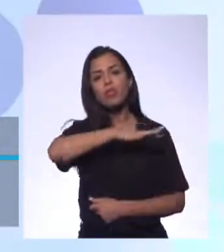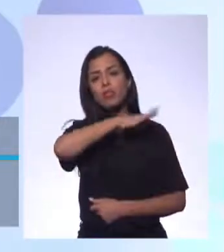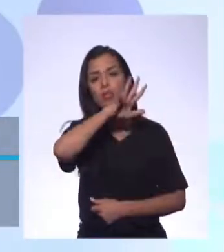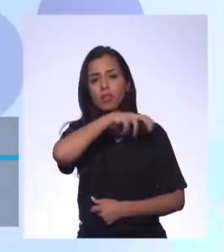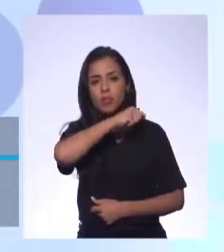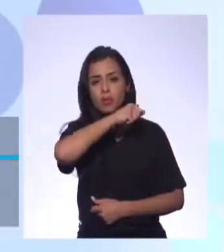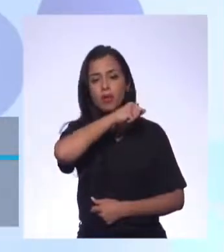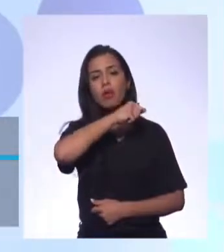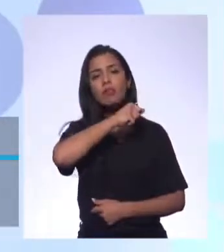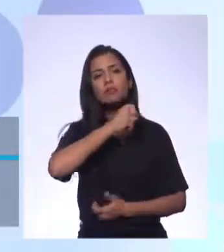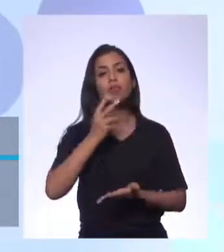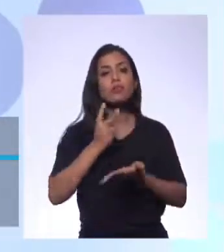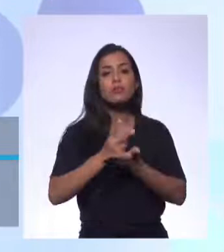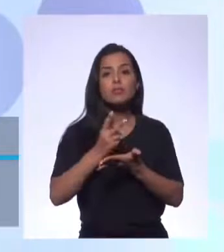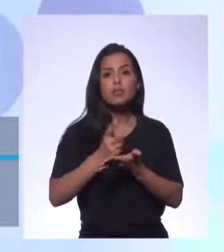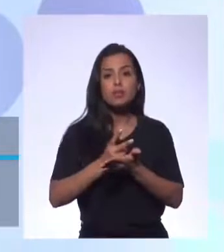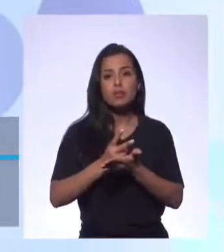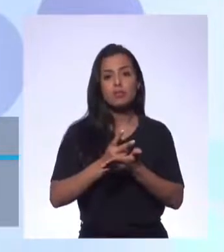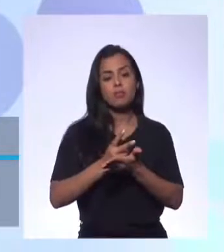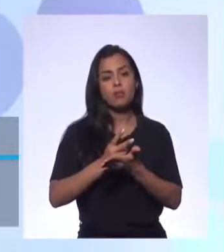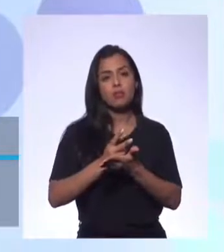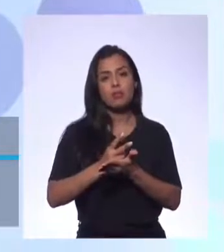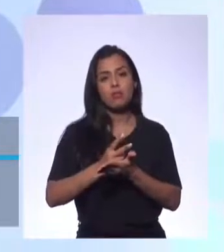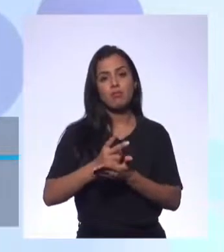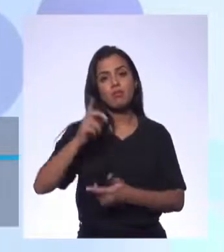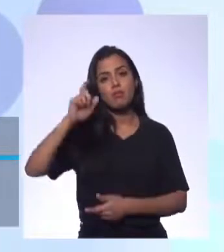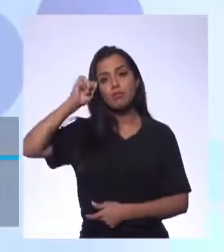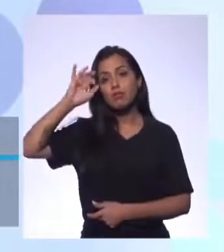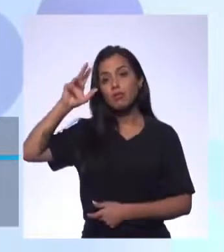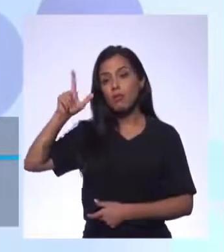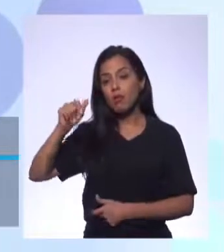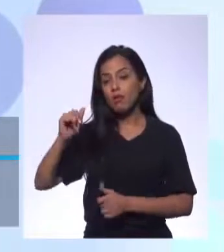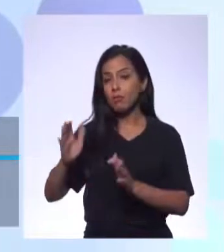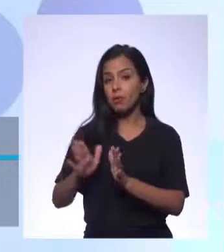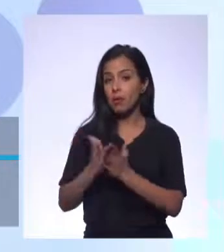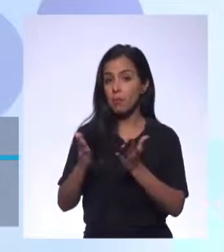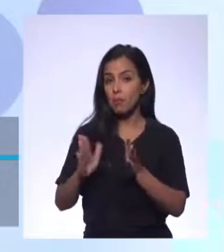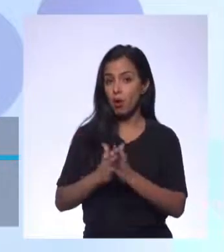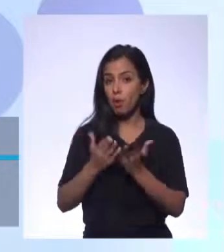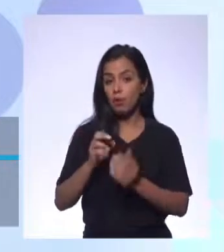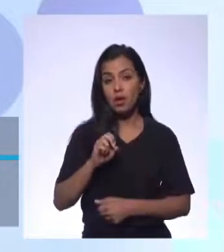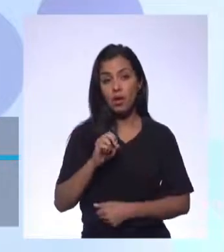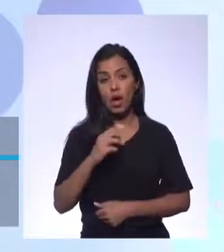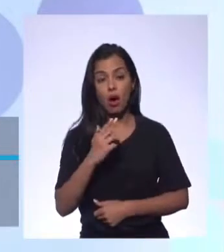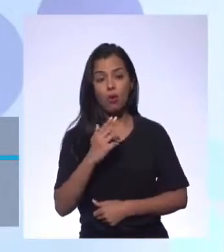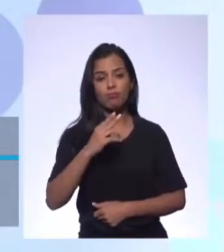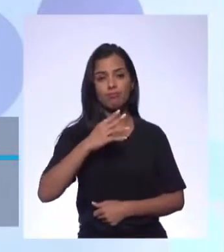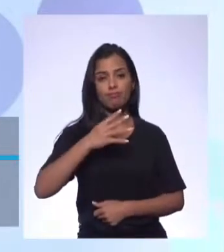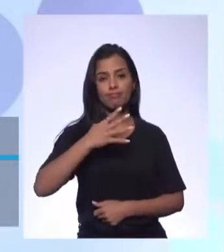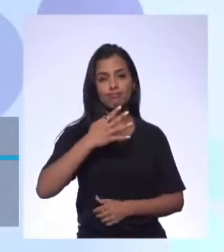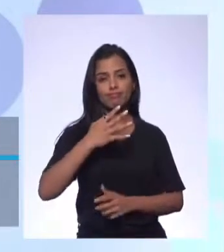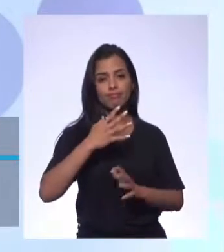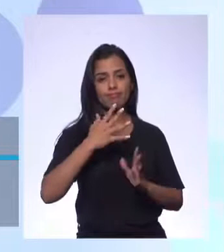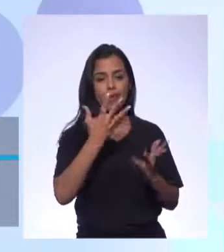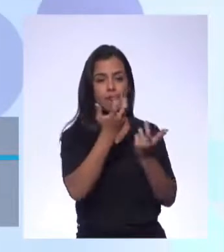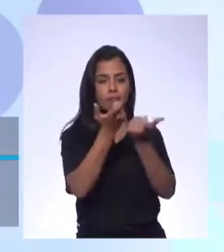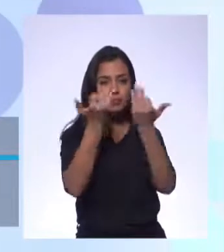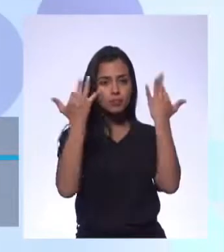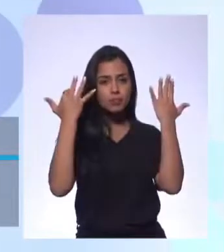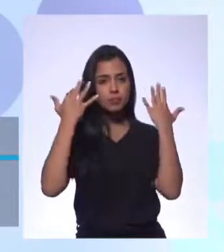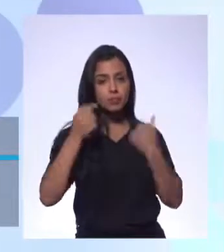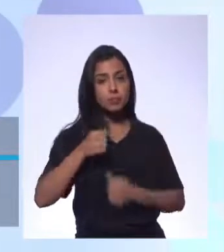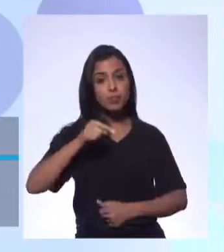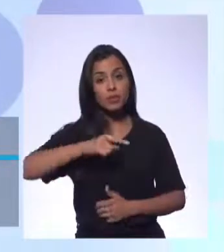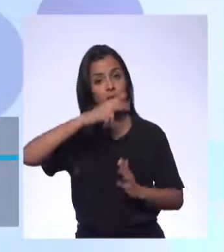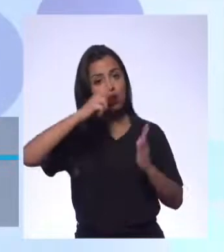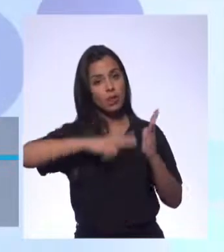animais, sempre ou a África pobre ou a África exótica, né? Então, essa foi uma leitura feita pelos